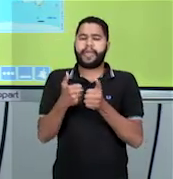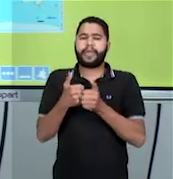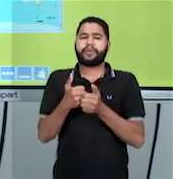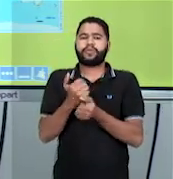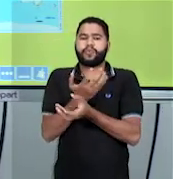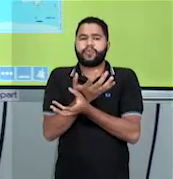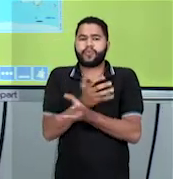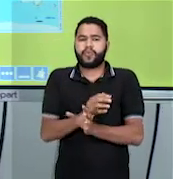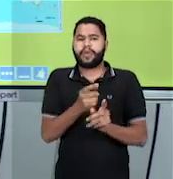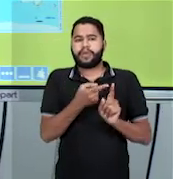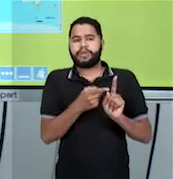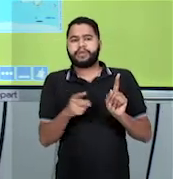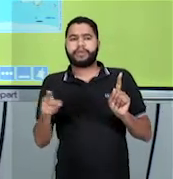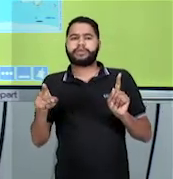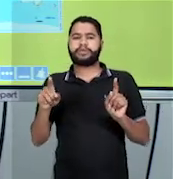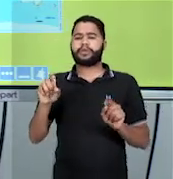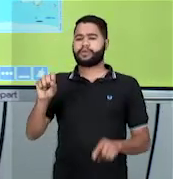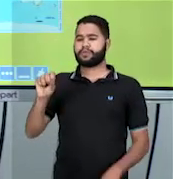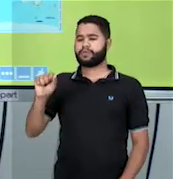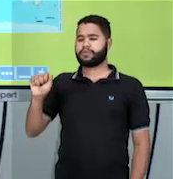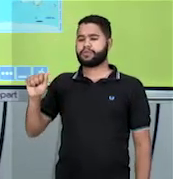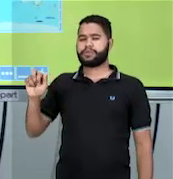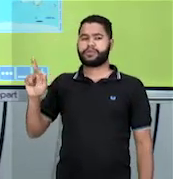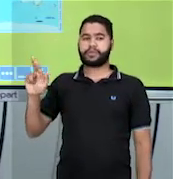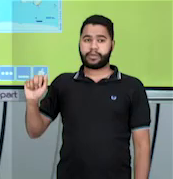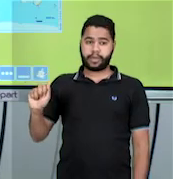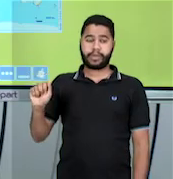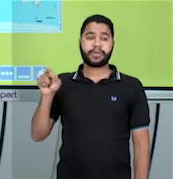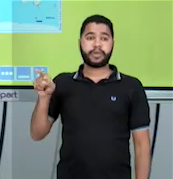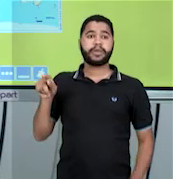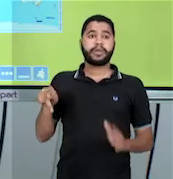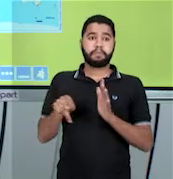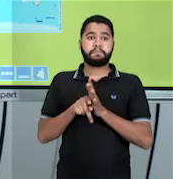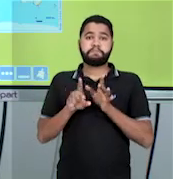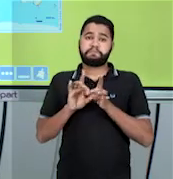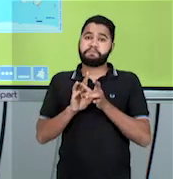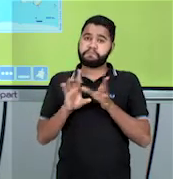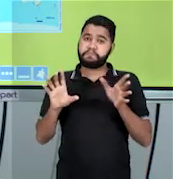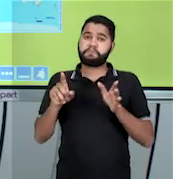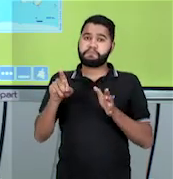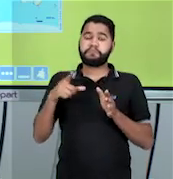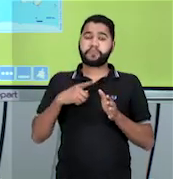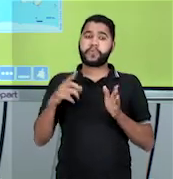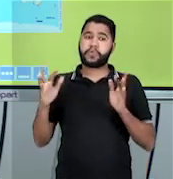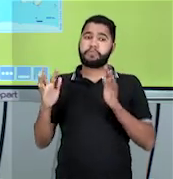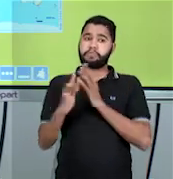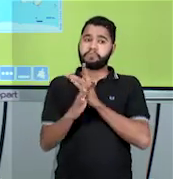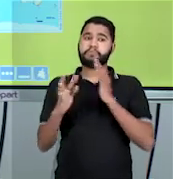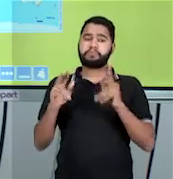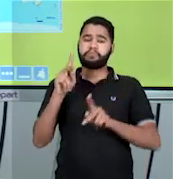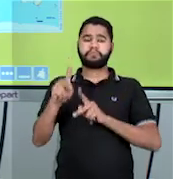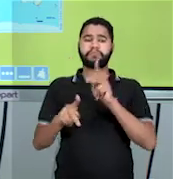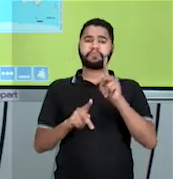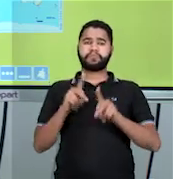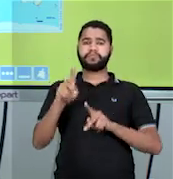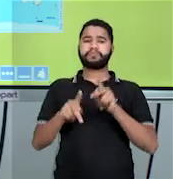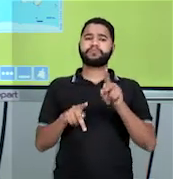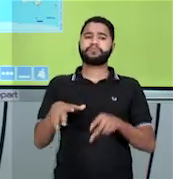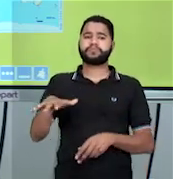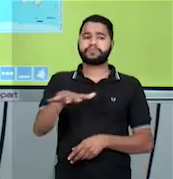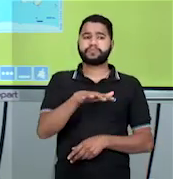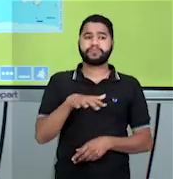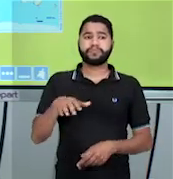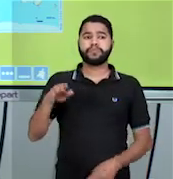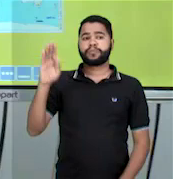tem aí essa concentração populacional, porque os fatores naturais permitem que você tenha essa concentração populacional nessa região.